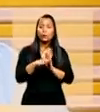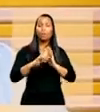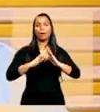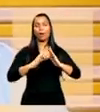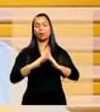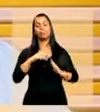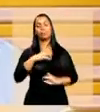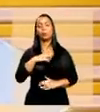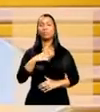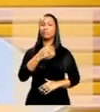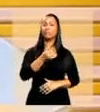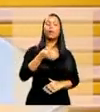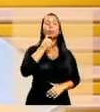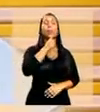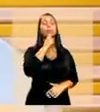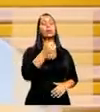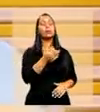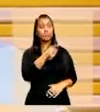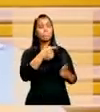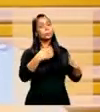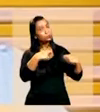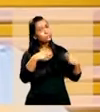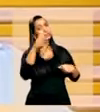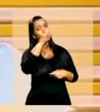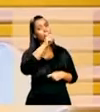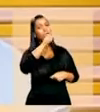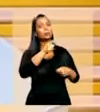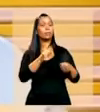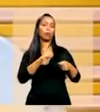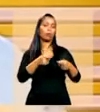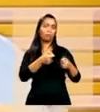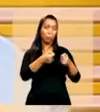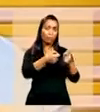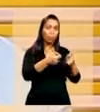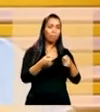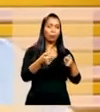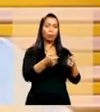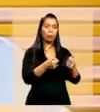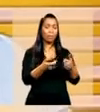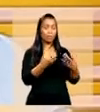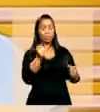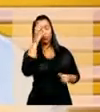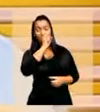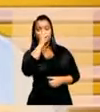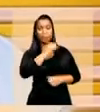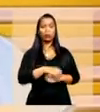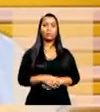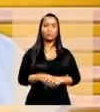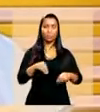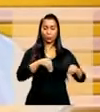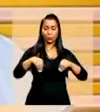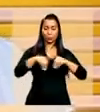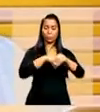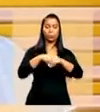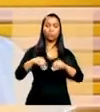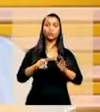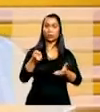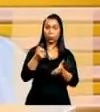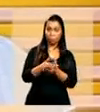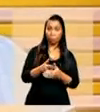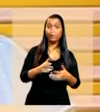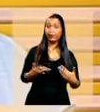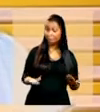programas em casa. Ele falou, mamãe, você precisa aprender a jogar. Então, vamos aprender a jogar? Tá lá o xadrez. Já comprei.